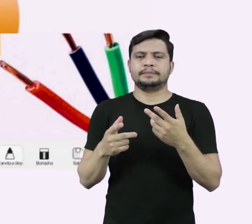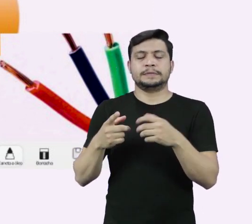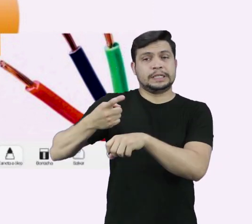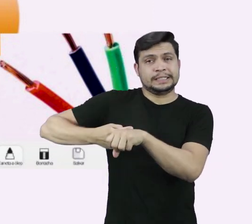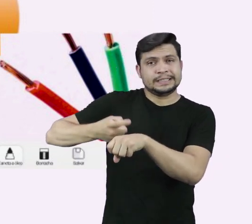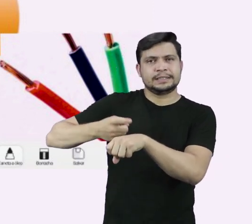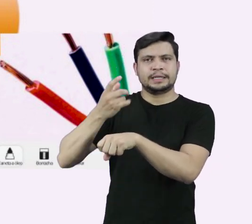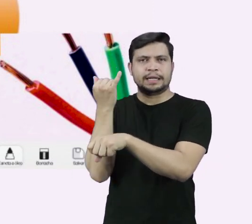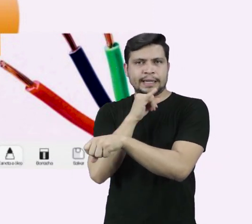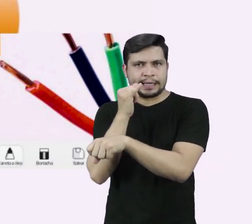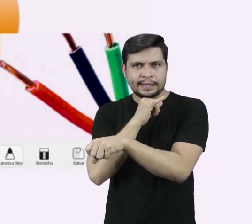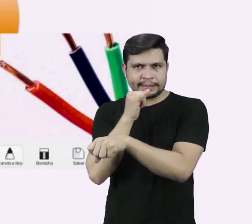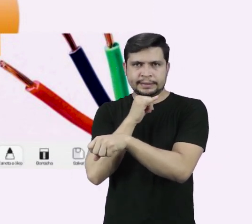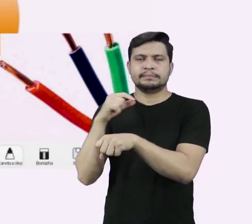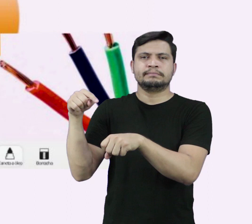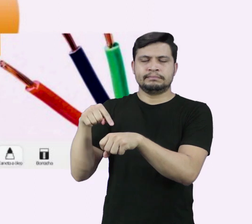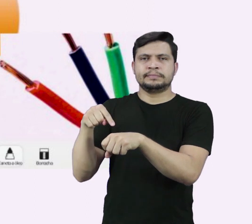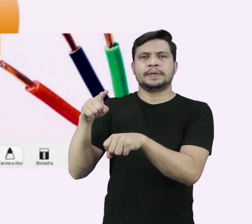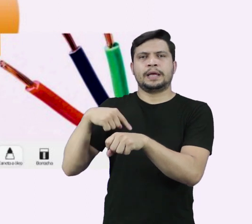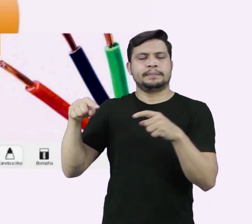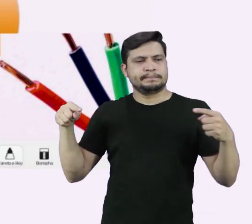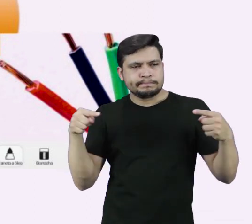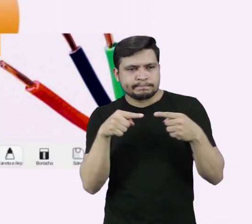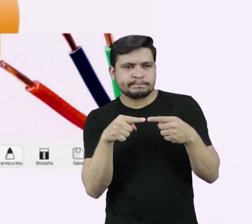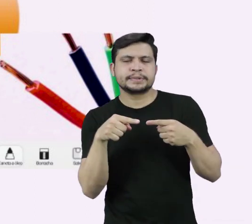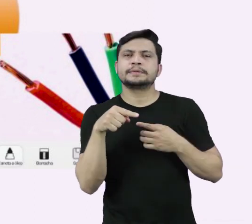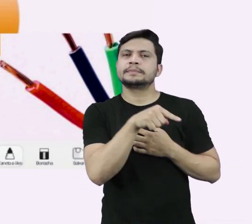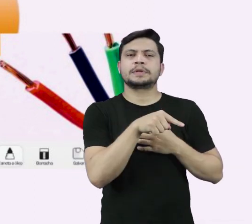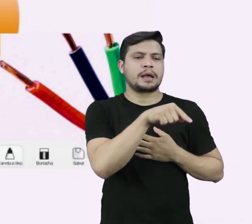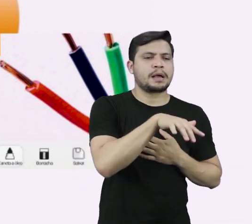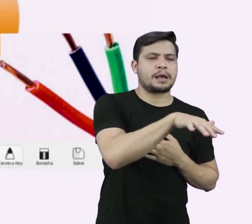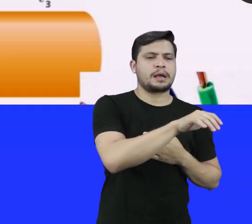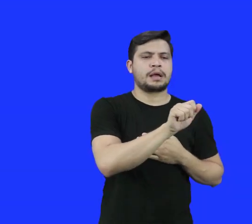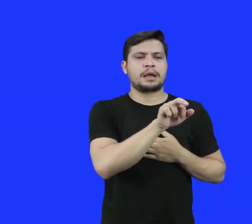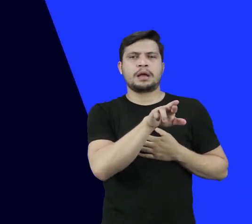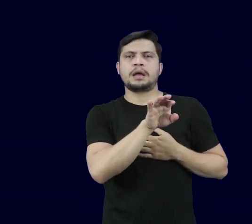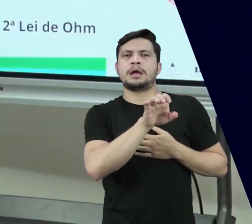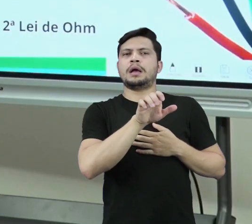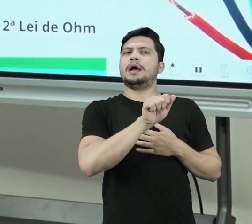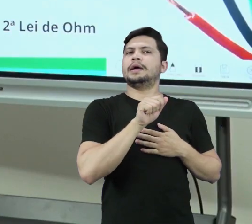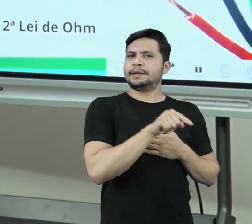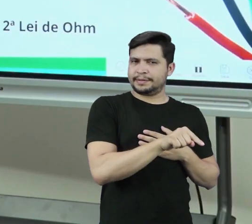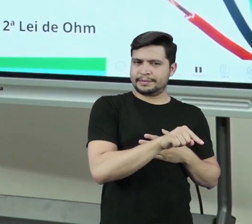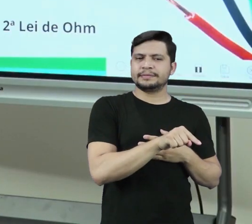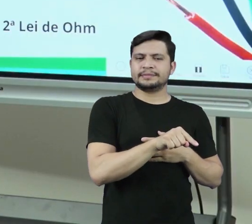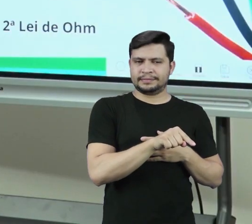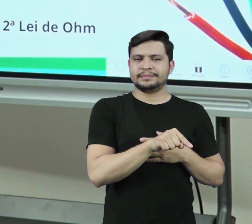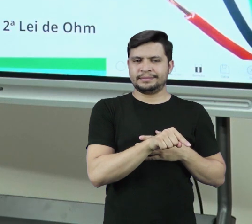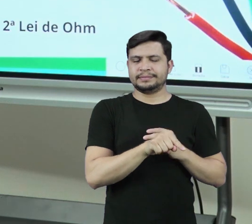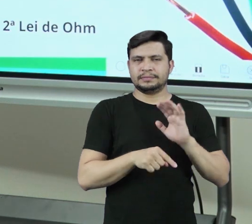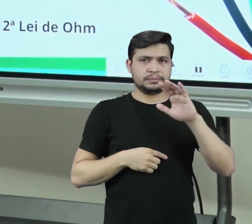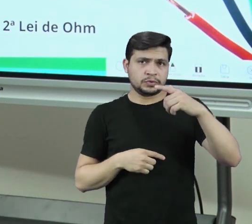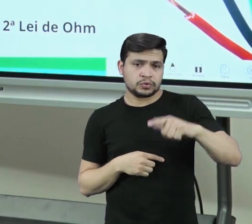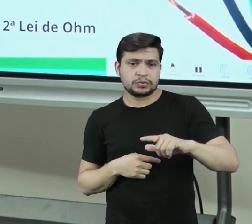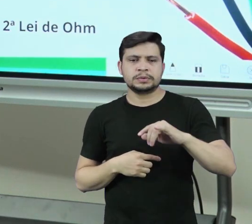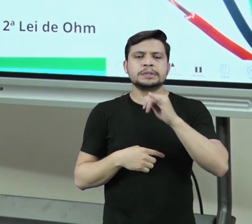eu aumento a minha janela de acesso para passagem, no caso de portadores de carga, eu tenho uma diminuição da resistência. Mais uma vez,